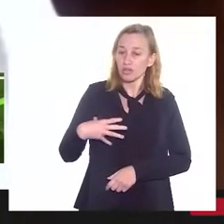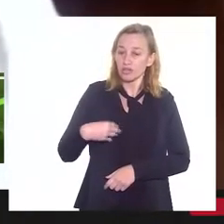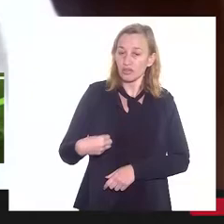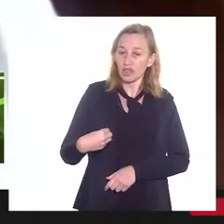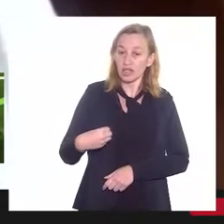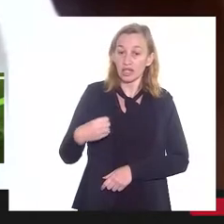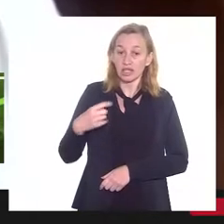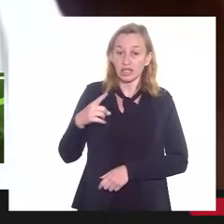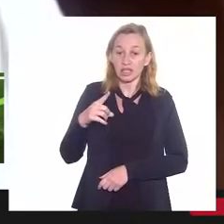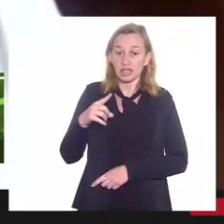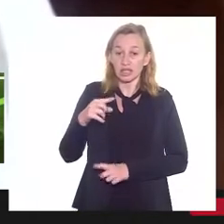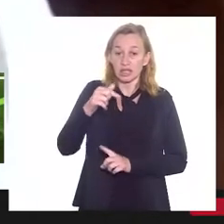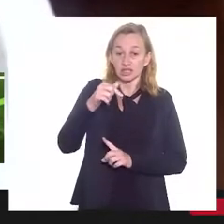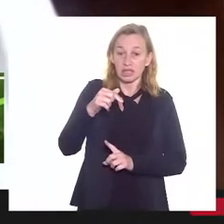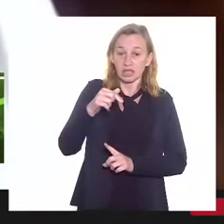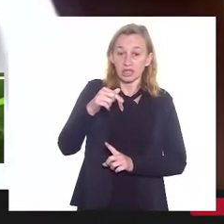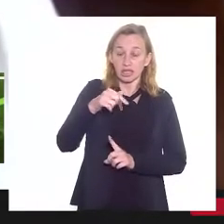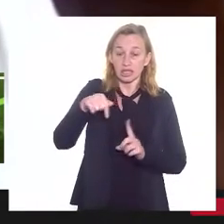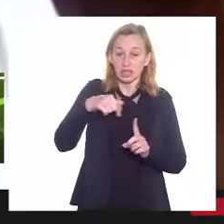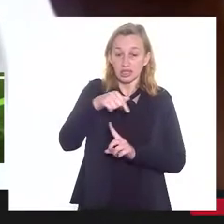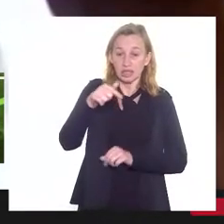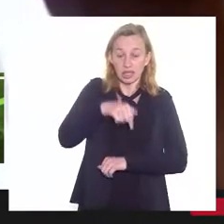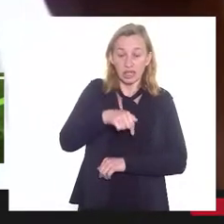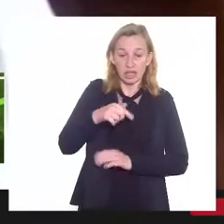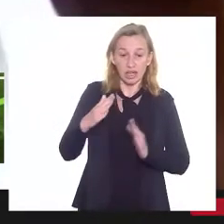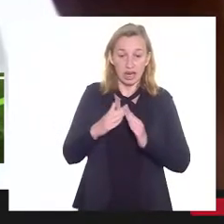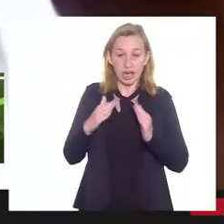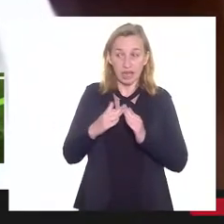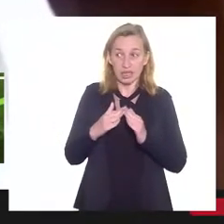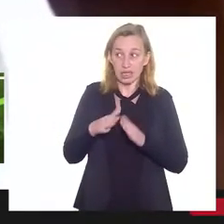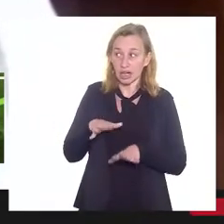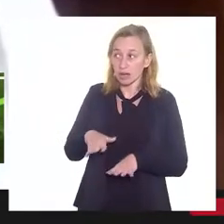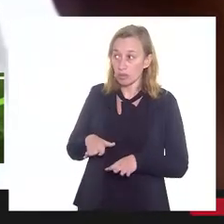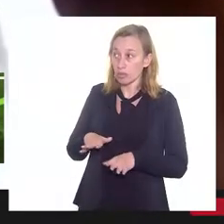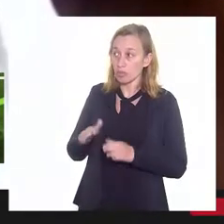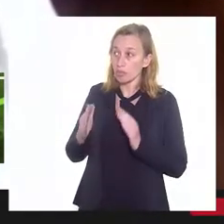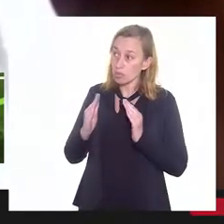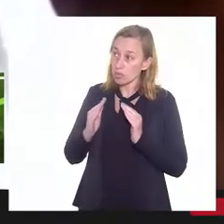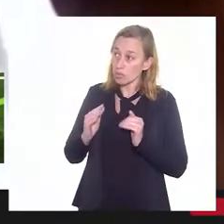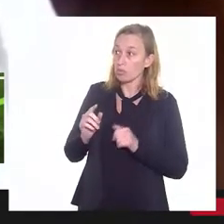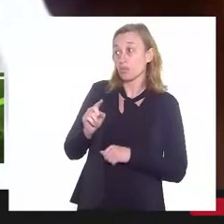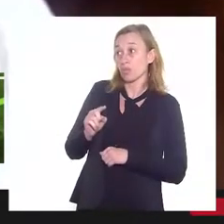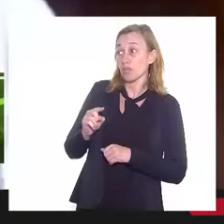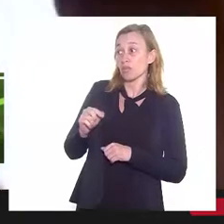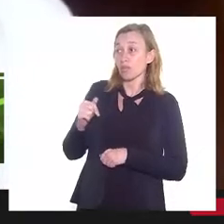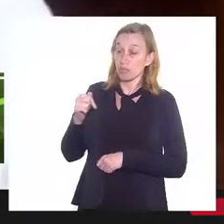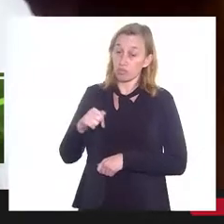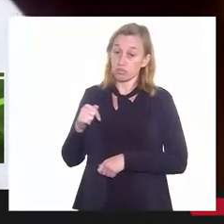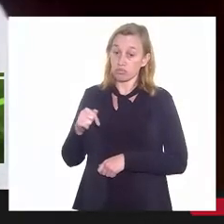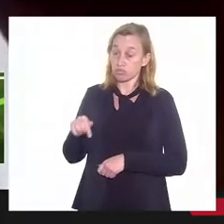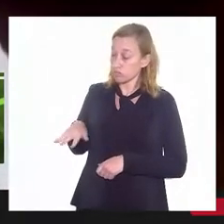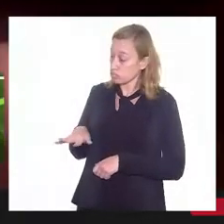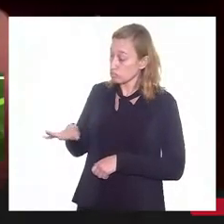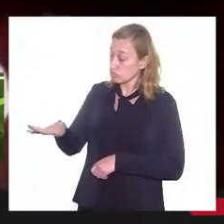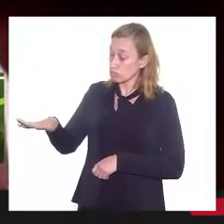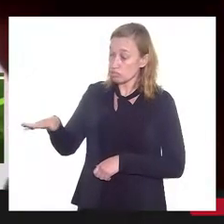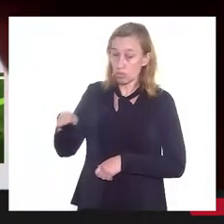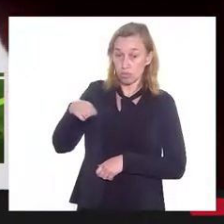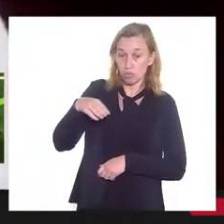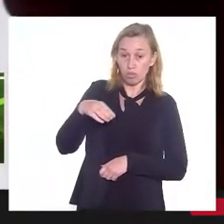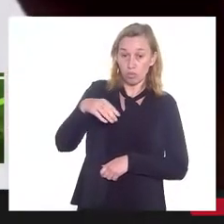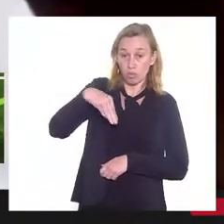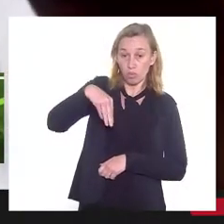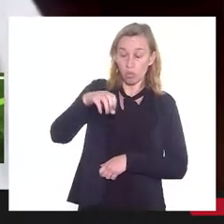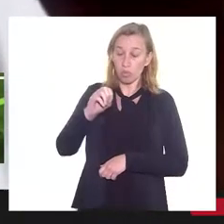em casa se ela morar no morro do Dendê e no morro entender ela não podia usar